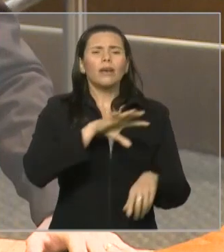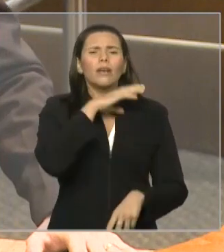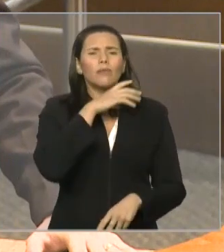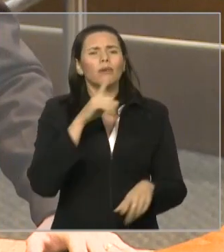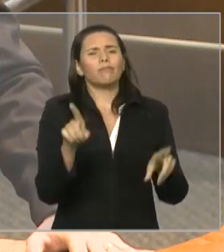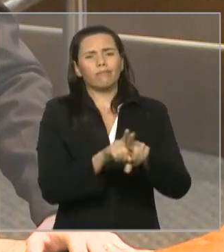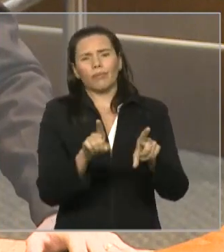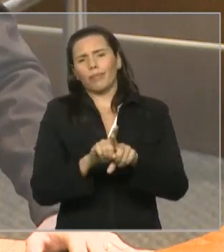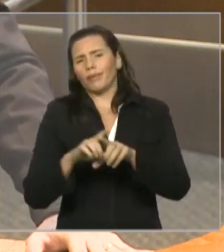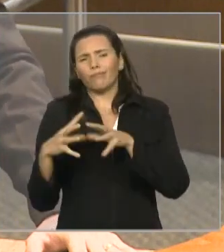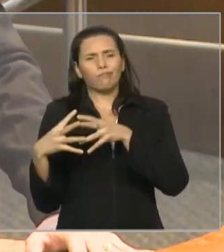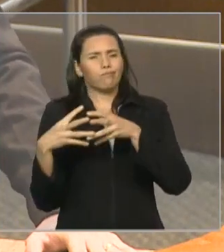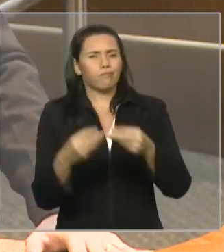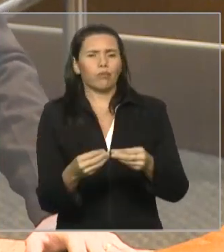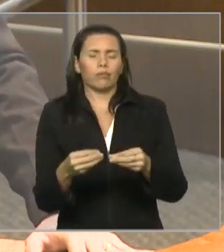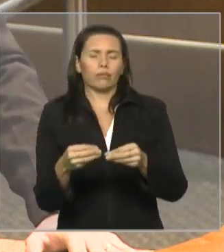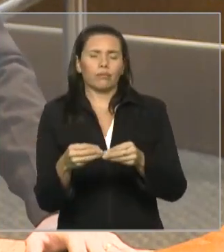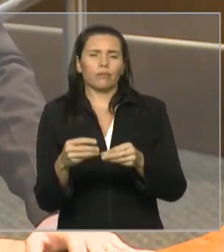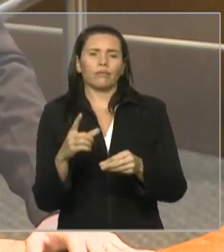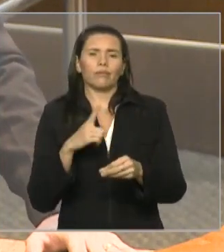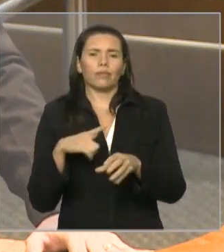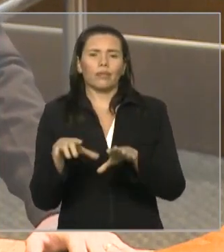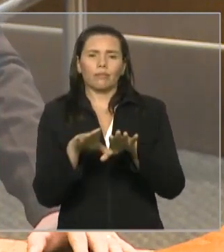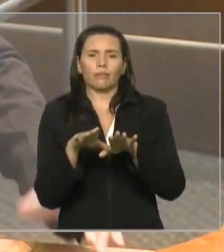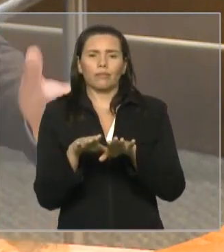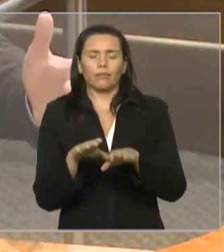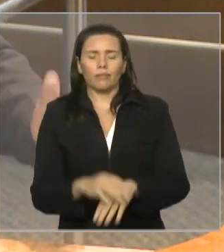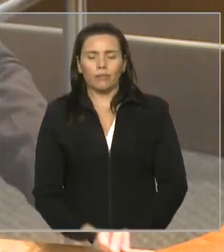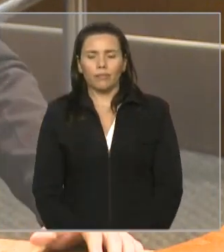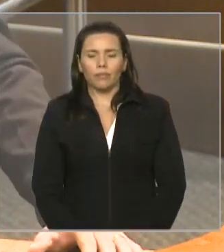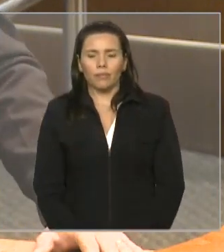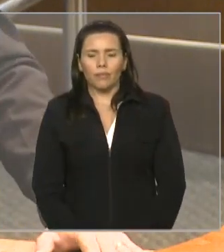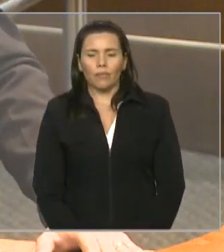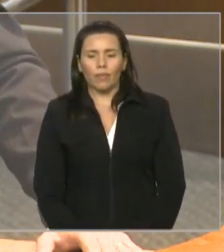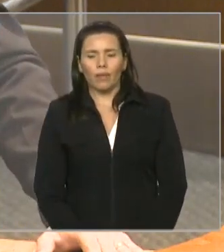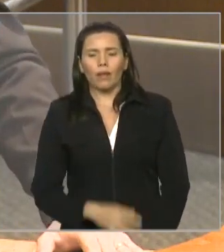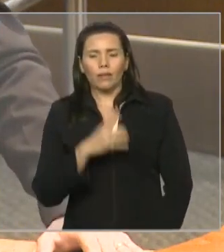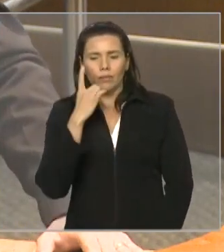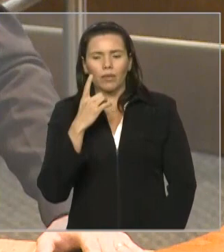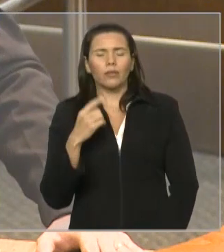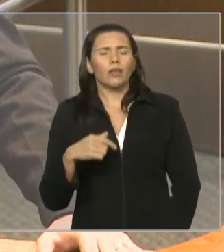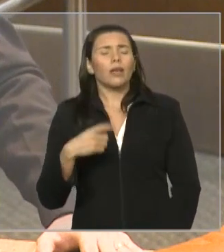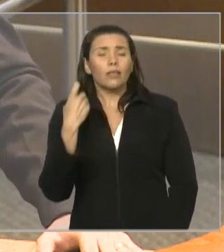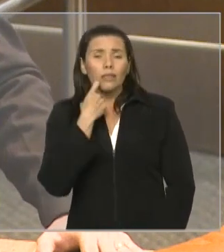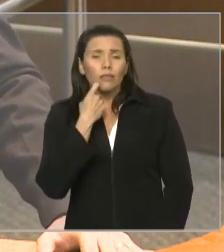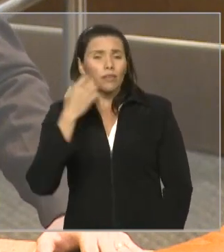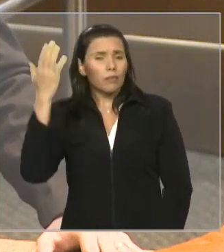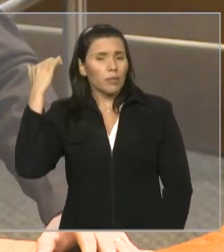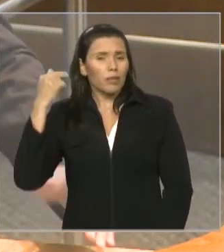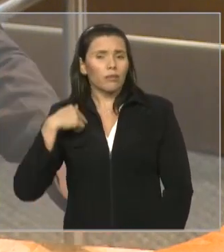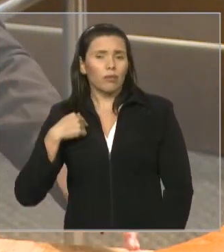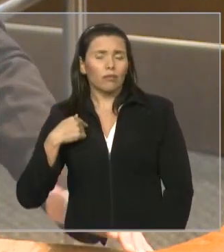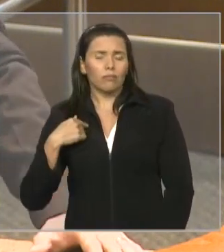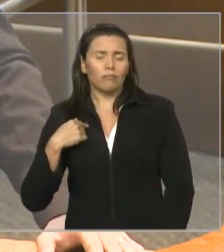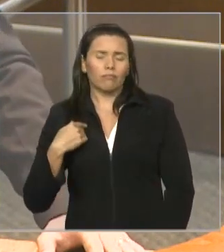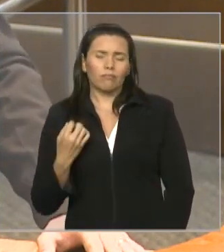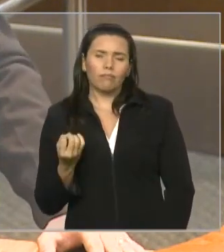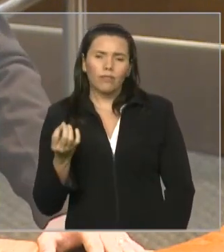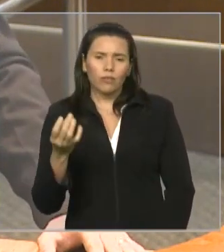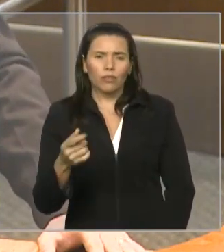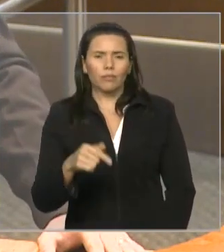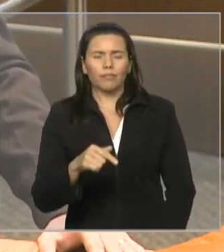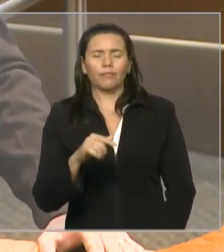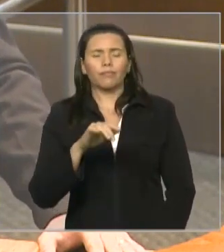Senhores deputados, eu só queria, em rápidas palavras, registrar que na última sexta-feira nós tivemos em Itapecurumirim, numa agenda